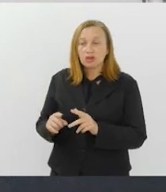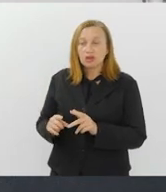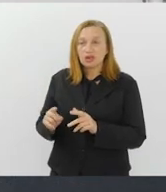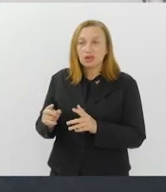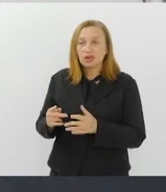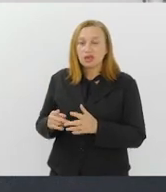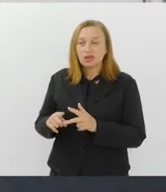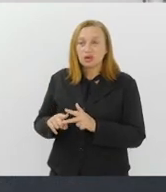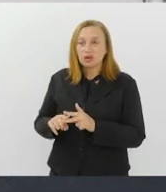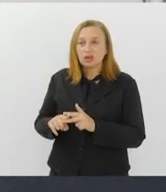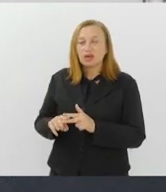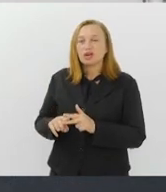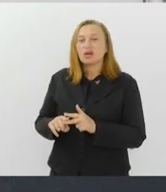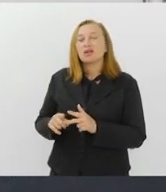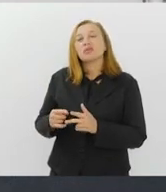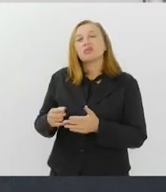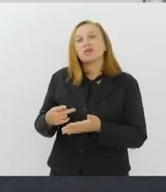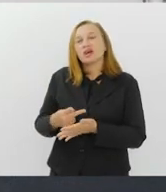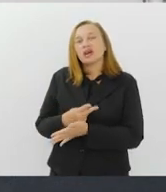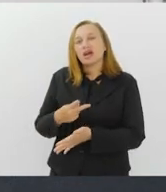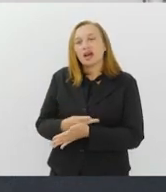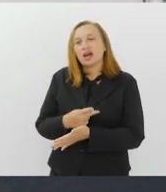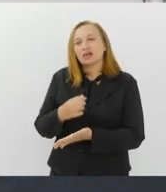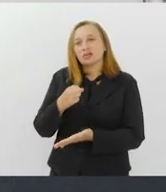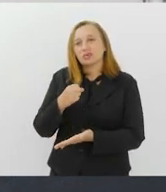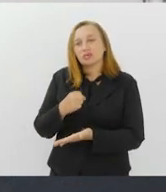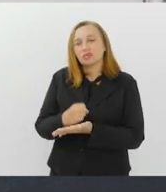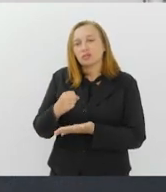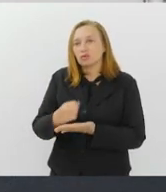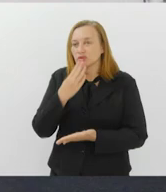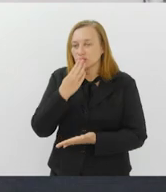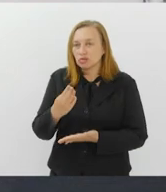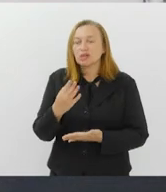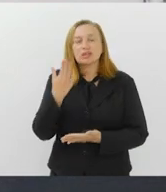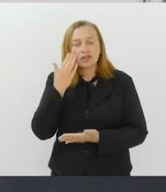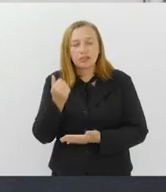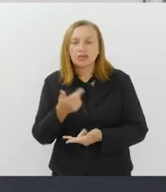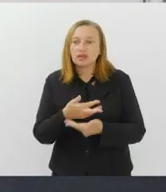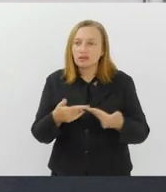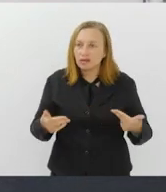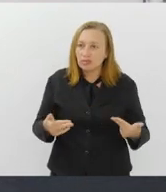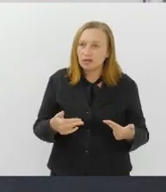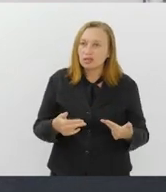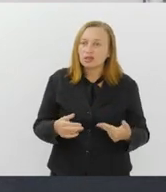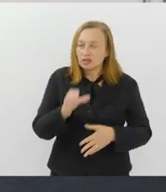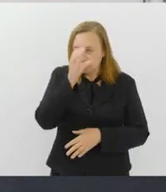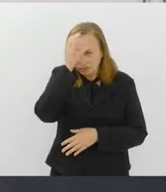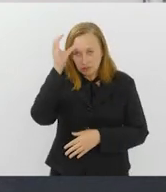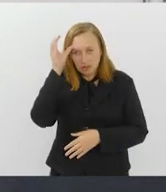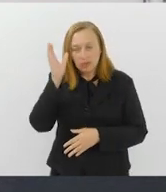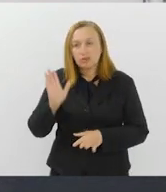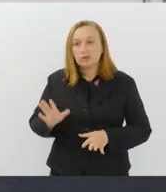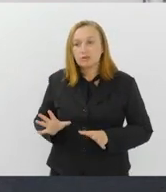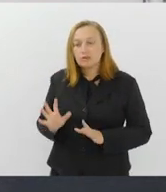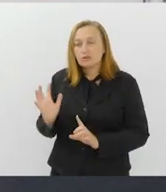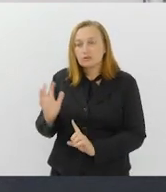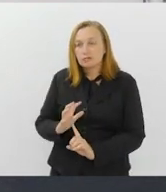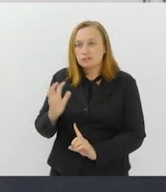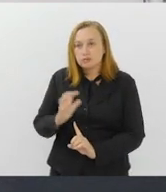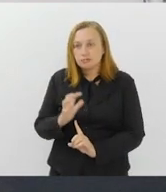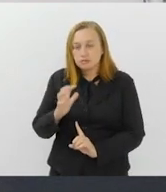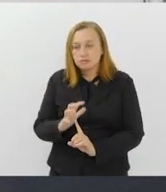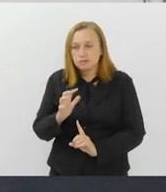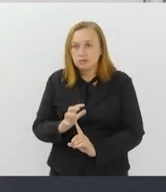caráter coletivo desse tipo de contrato. Sabemos que muitas vezes o consumidor é estimulado a se filiar a